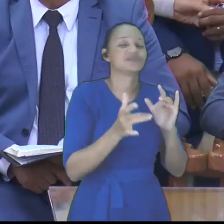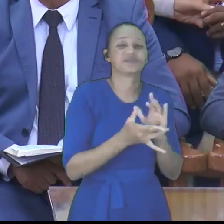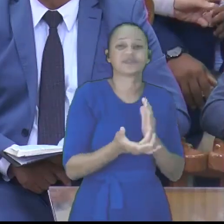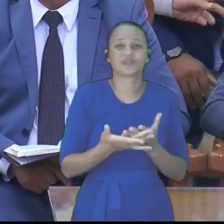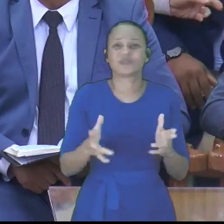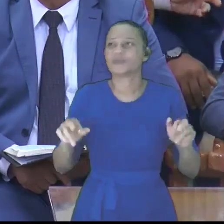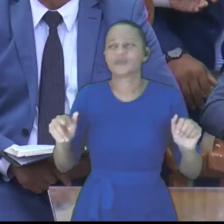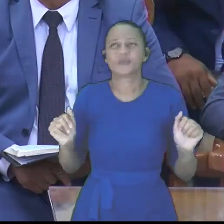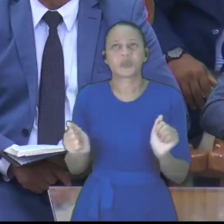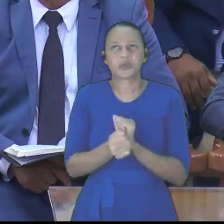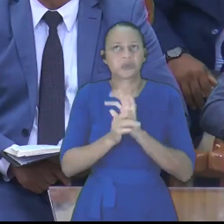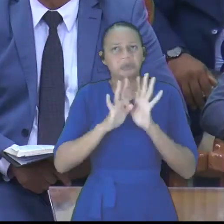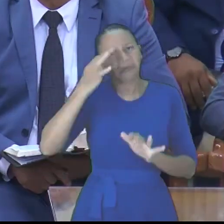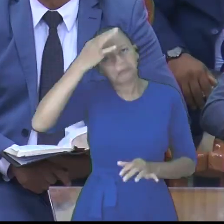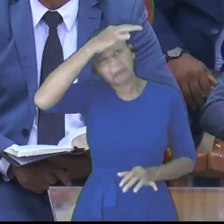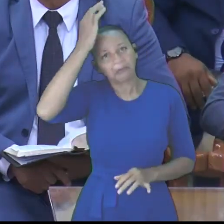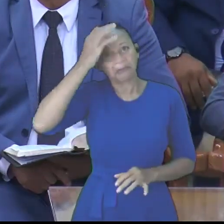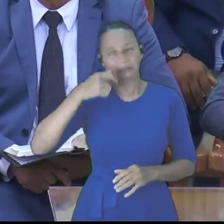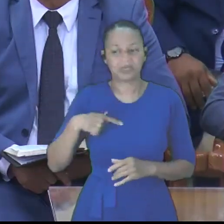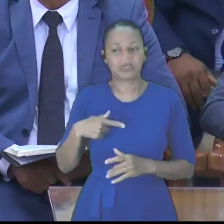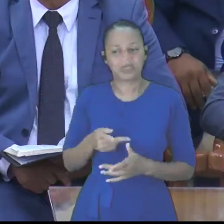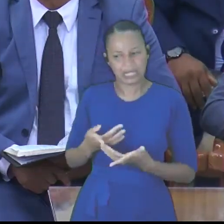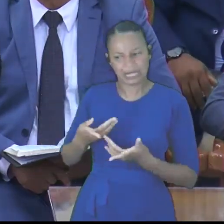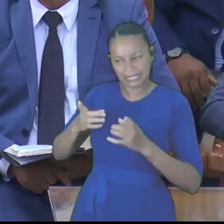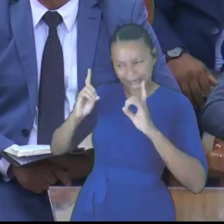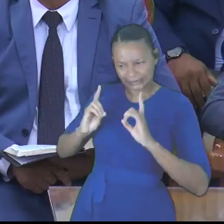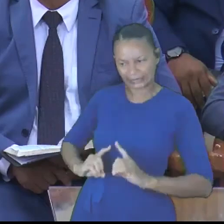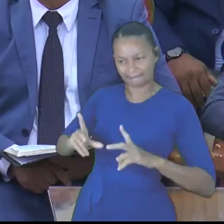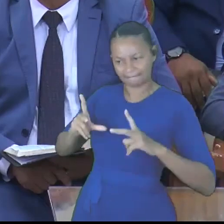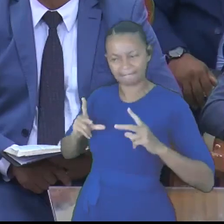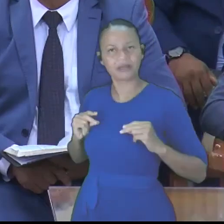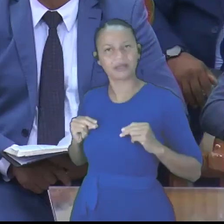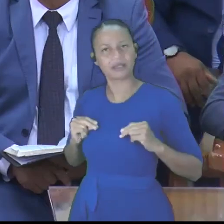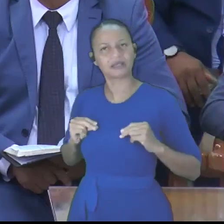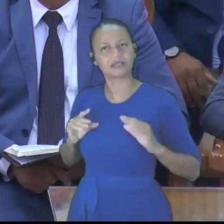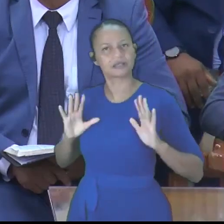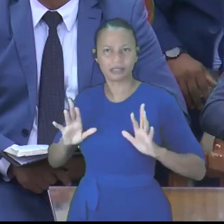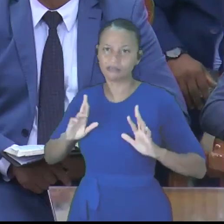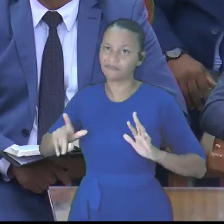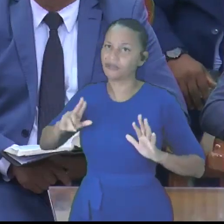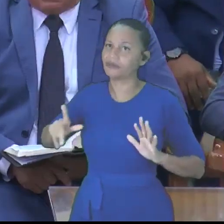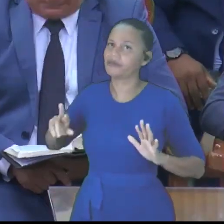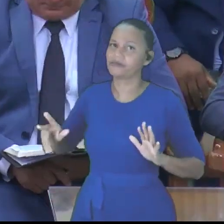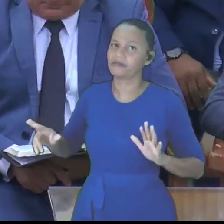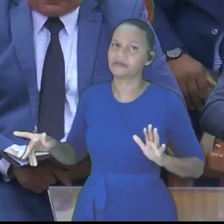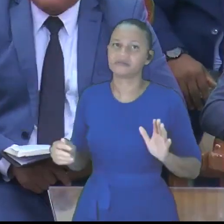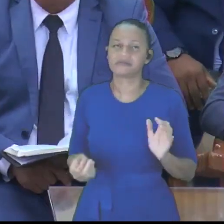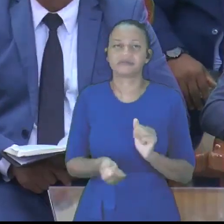Jesus. Nunca diz glória ao Espírito Santo. Não é que o Espírito Santo não é digno. Na harpa tem hino, né? Glória a Deus.